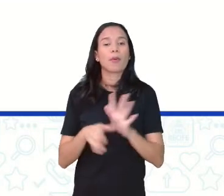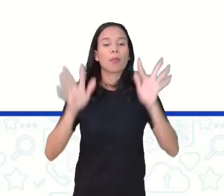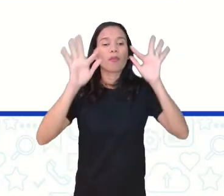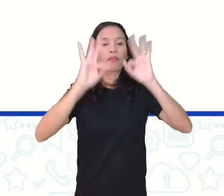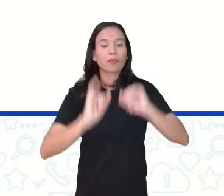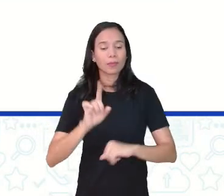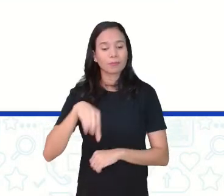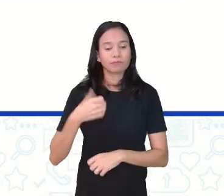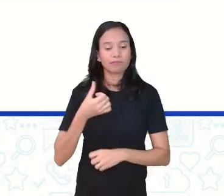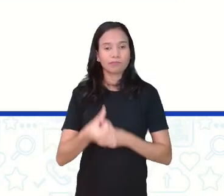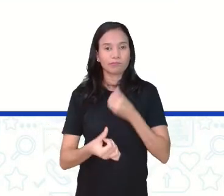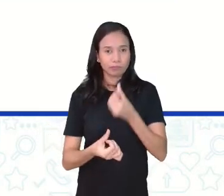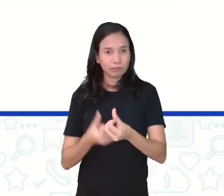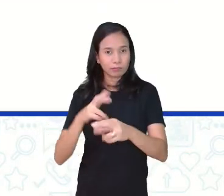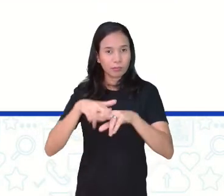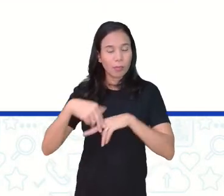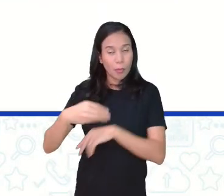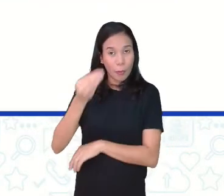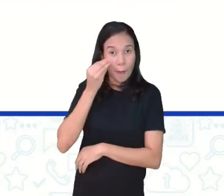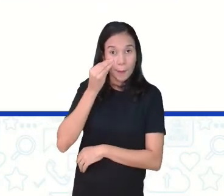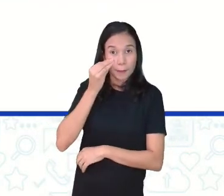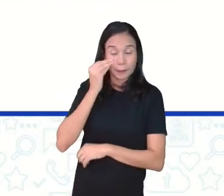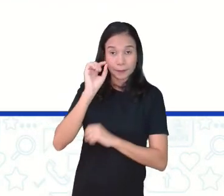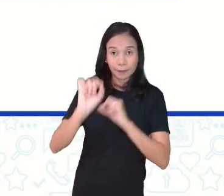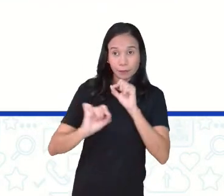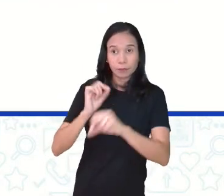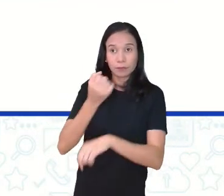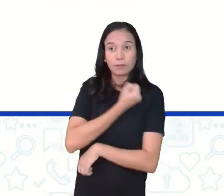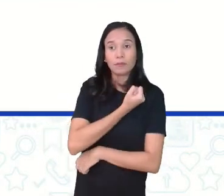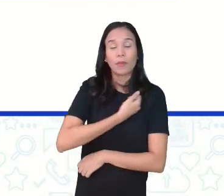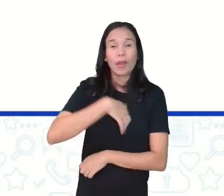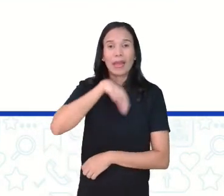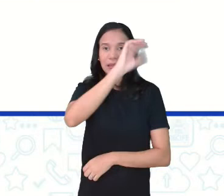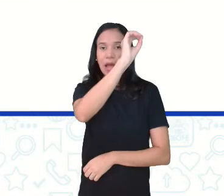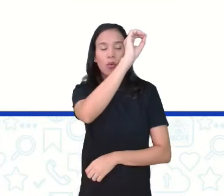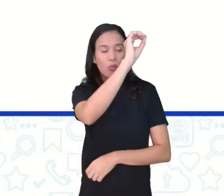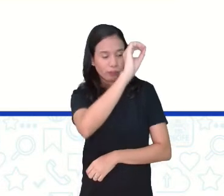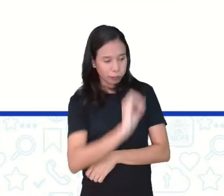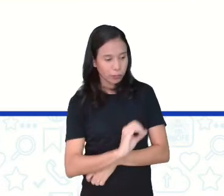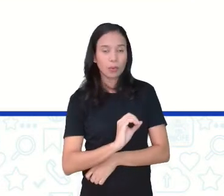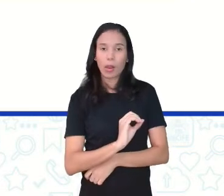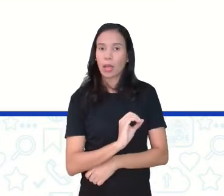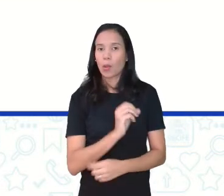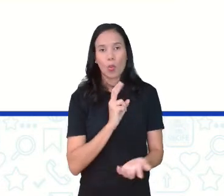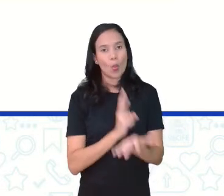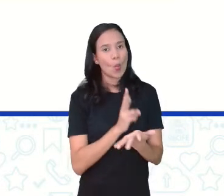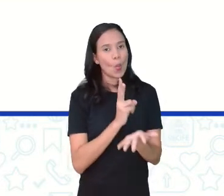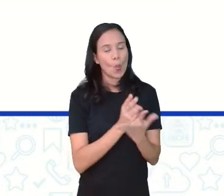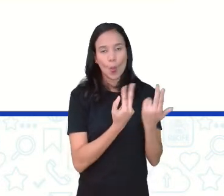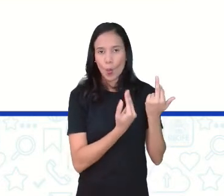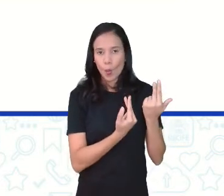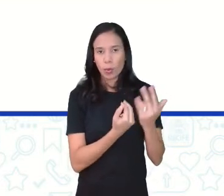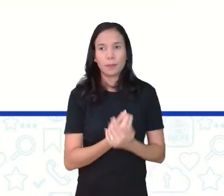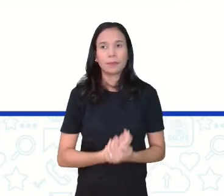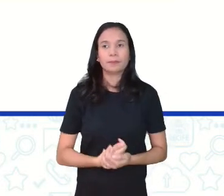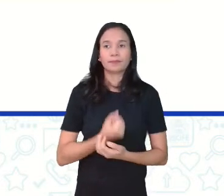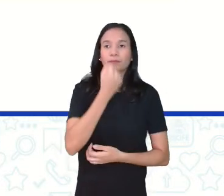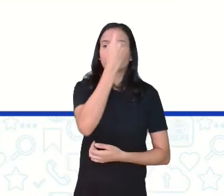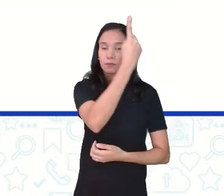6, tá? Pode notar que o 0 continuou sendo 0, o